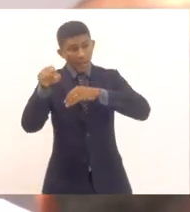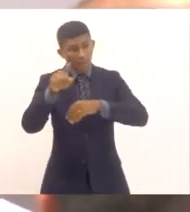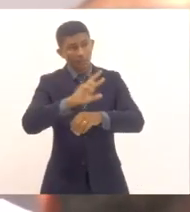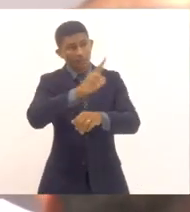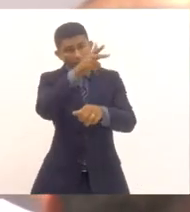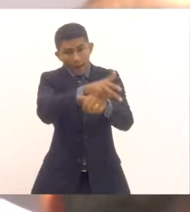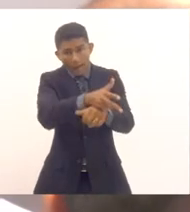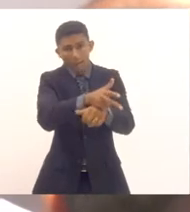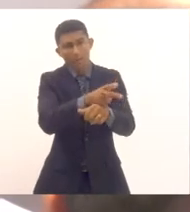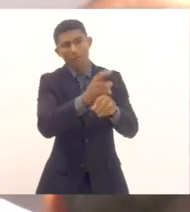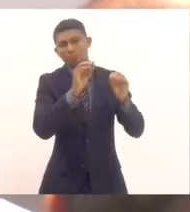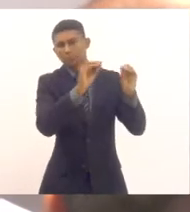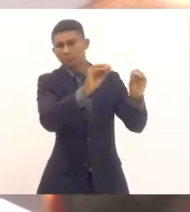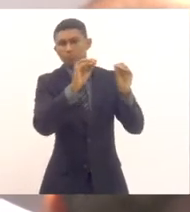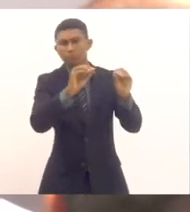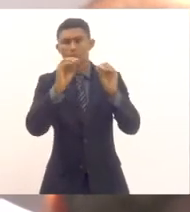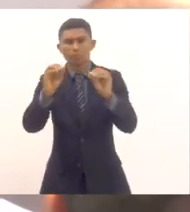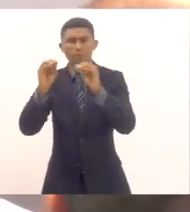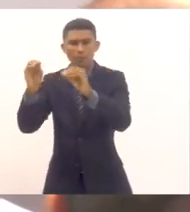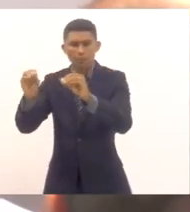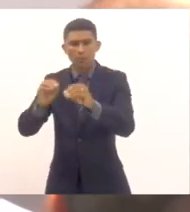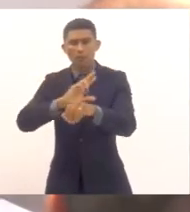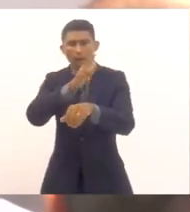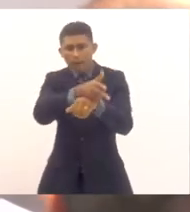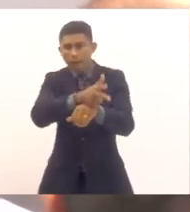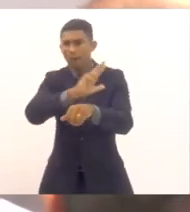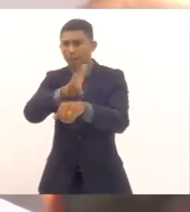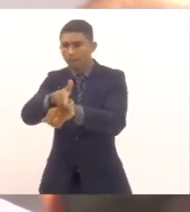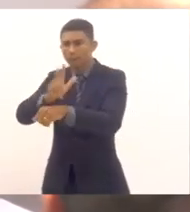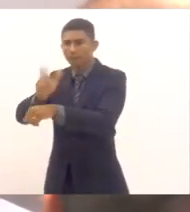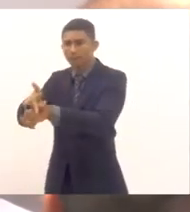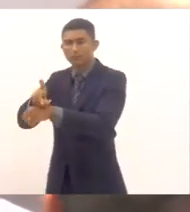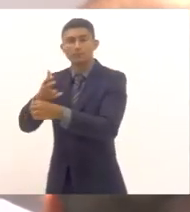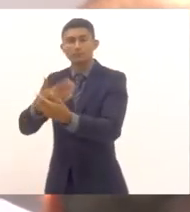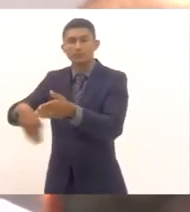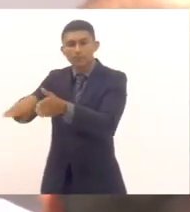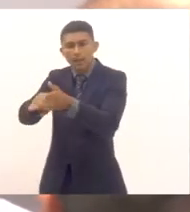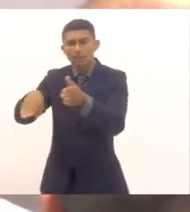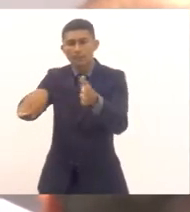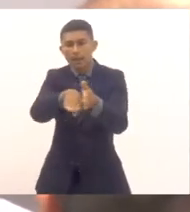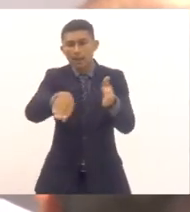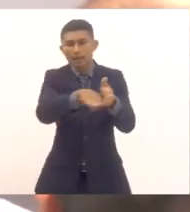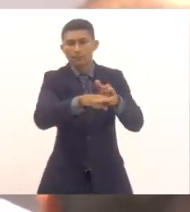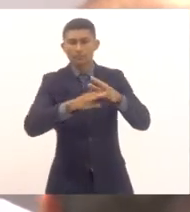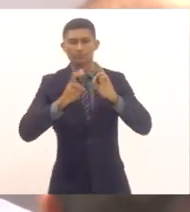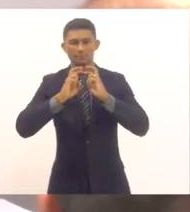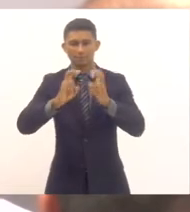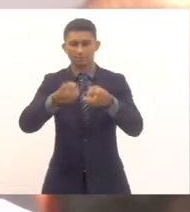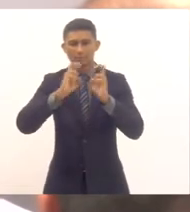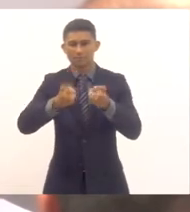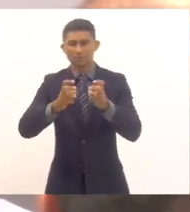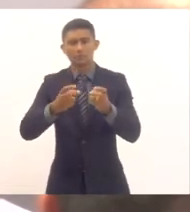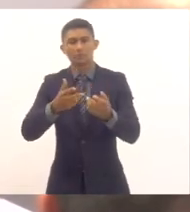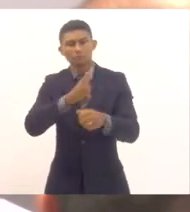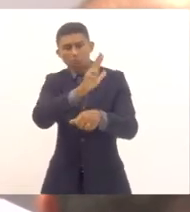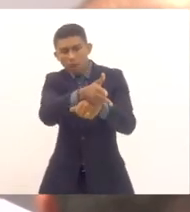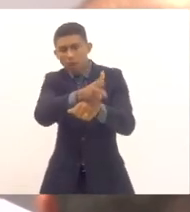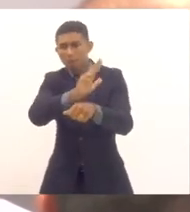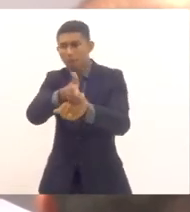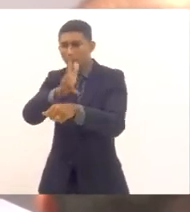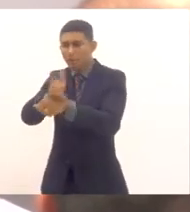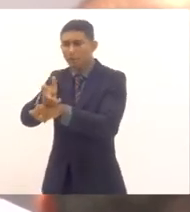lembra Antônio Carlos que eles queriam colocar mais estações de trem não colocar um sistema de monitoramento